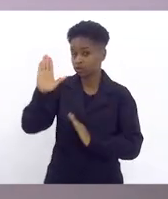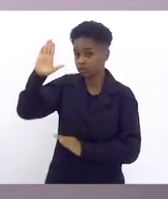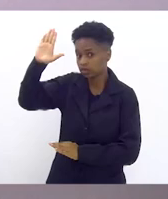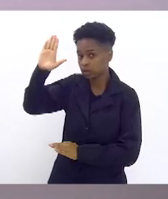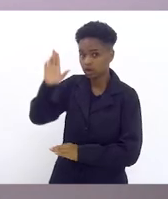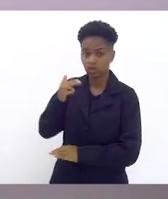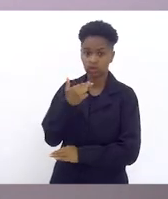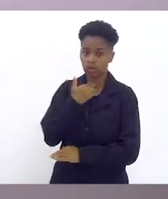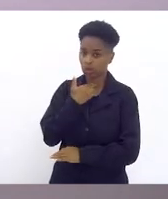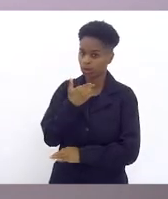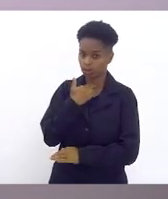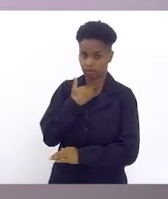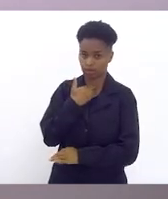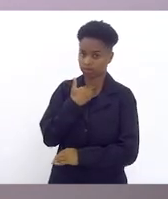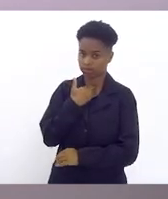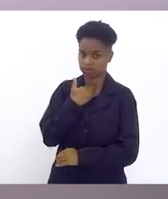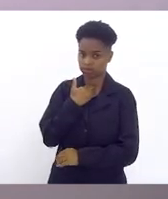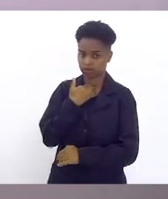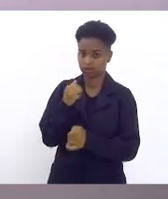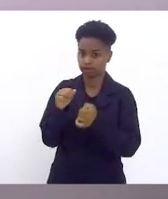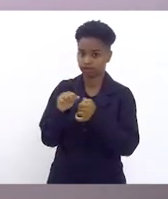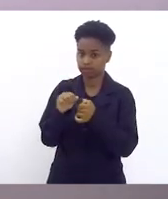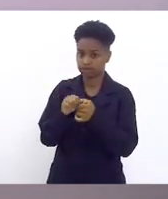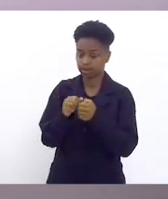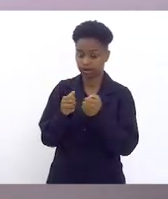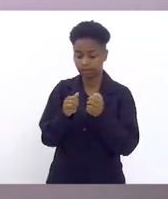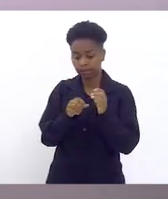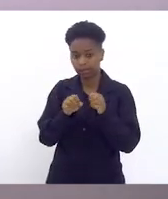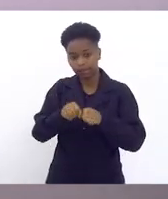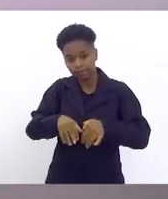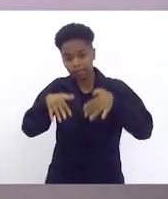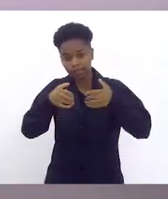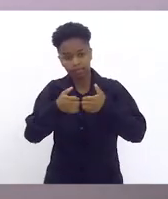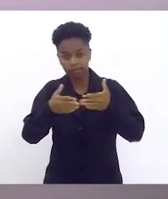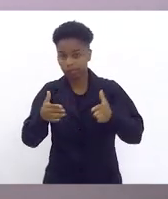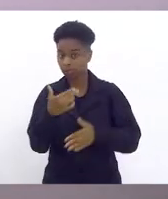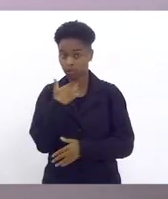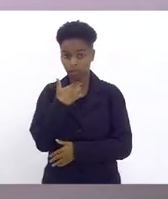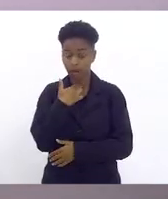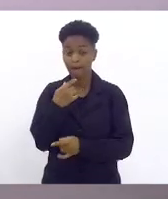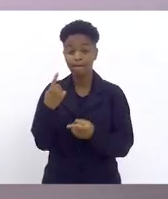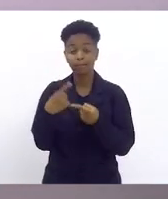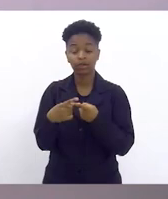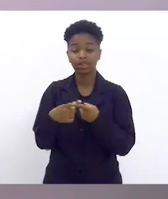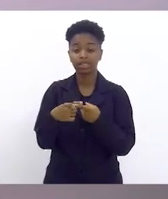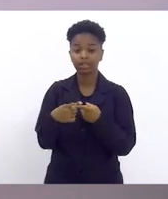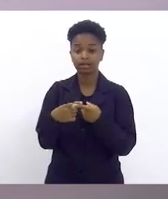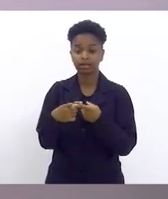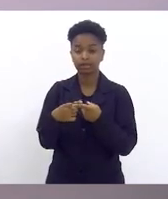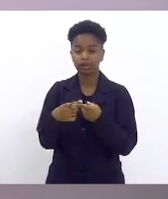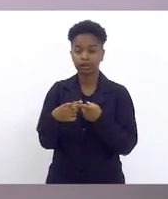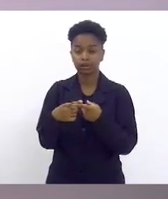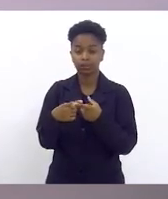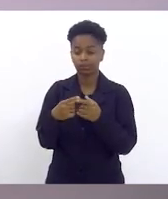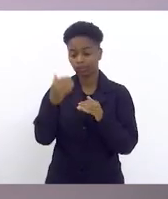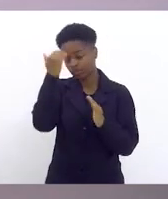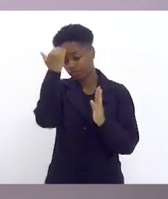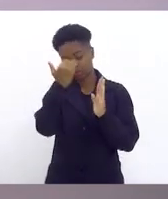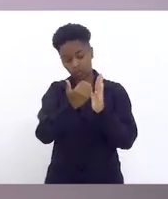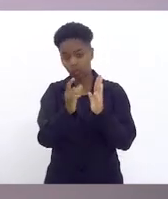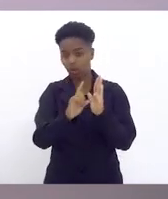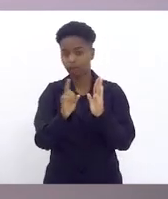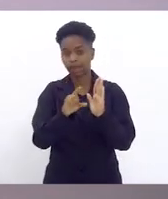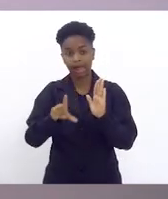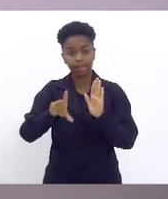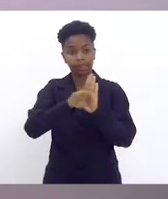poderíamos realizar audiências públicas porque isso feria a lei eleitoral Esse foi